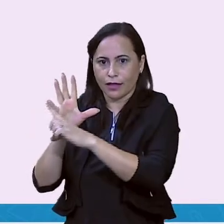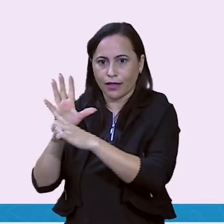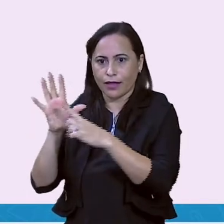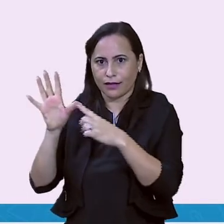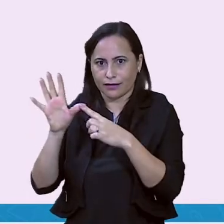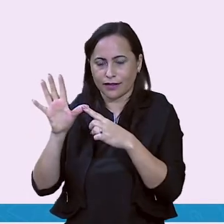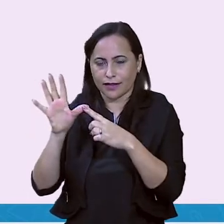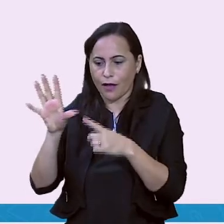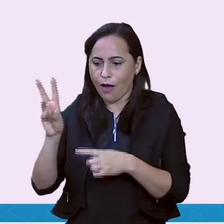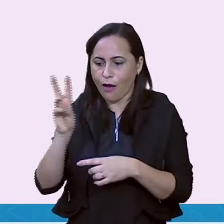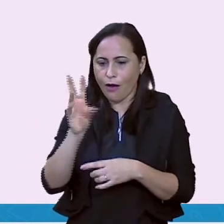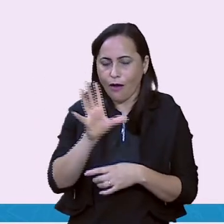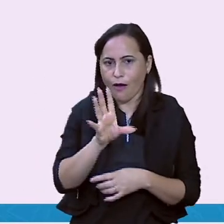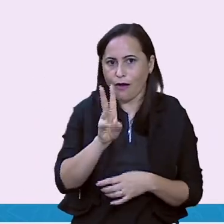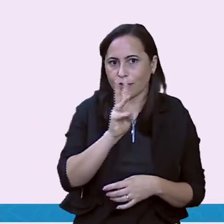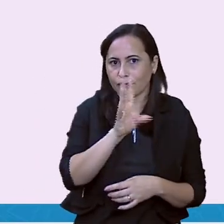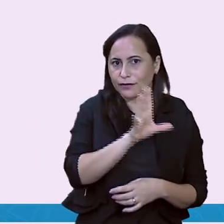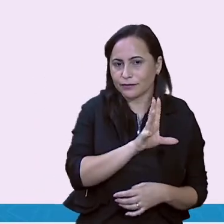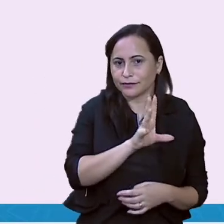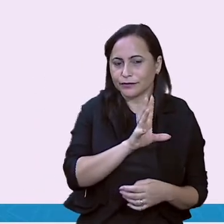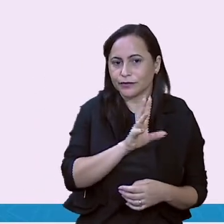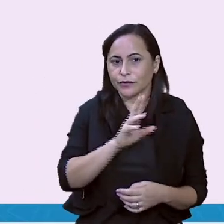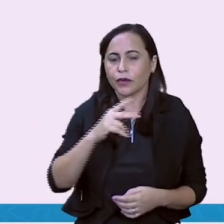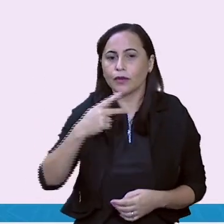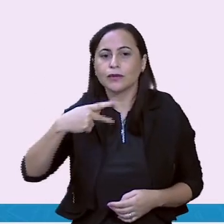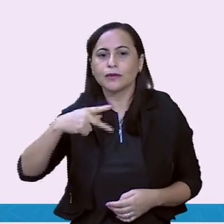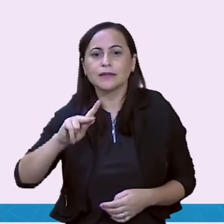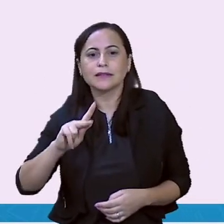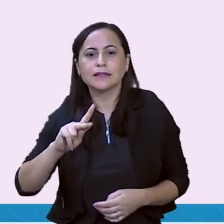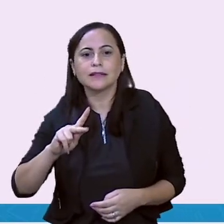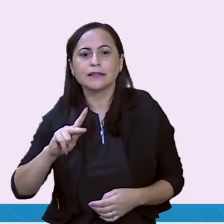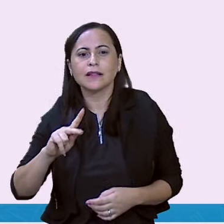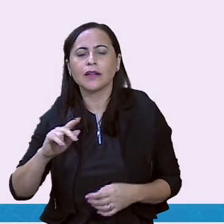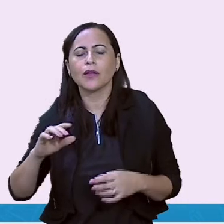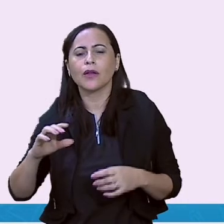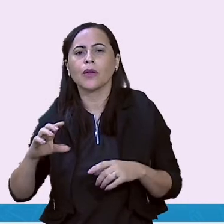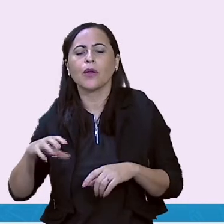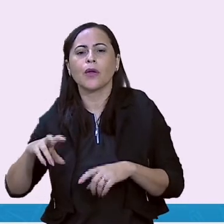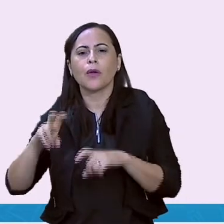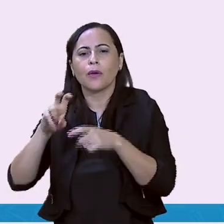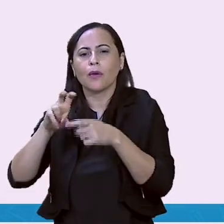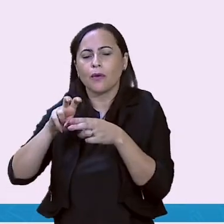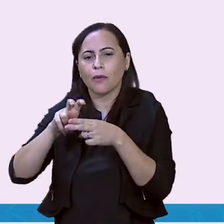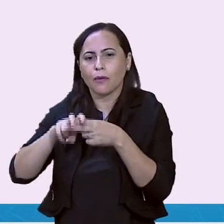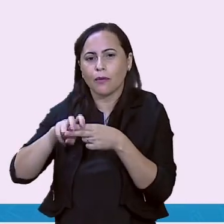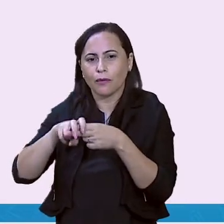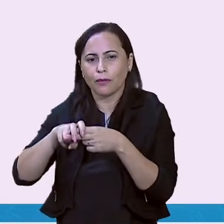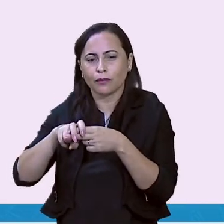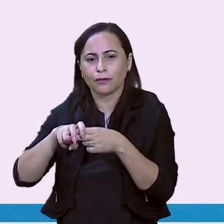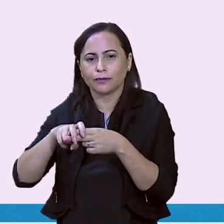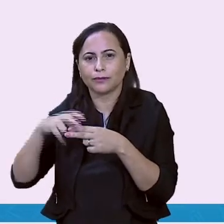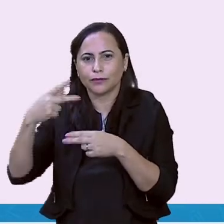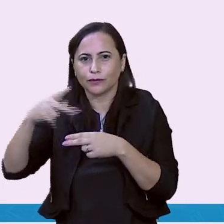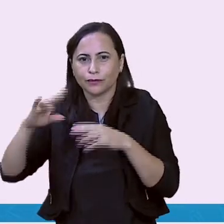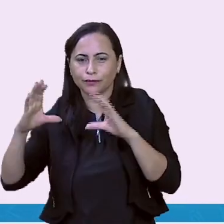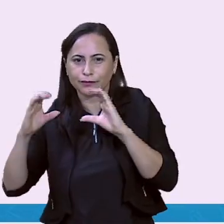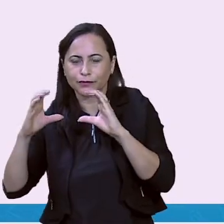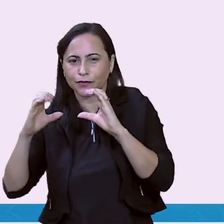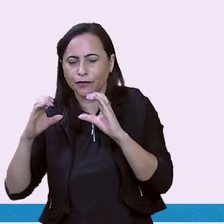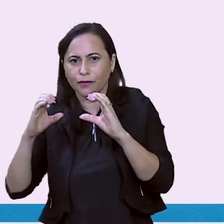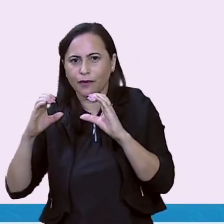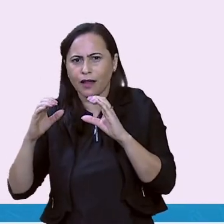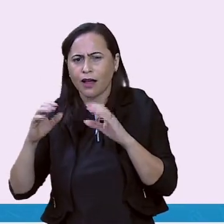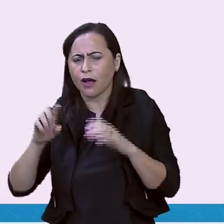casa ou de qualquer outro móvel, tá? Se a professora não tem sofá em casa, qualquer outro móvel, do fogão,